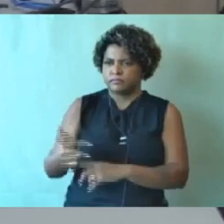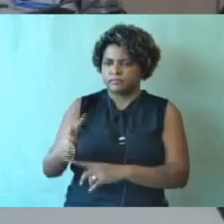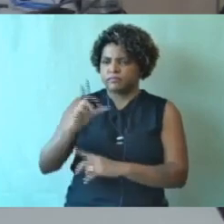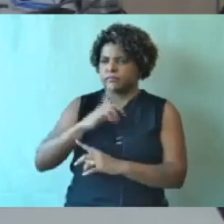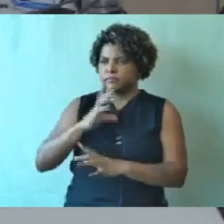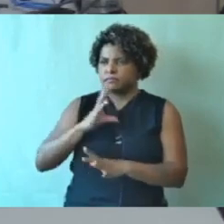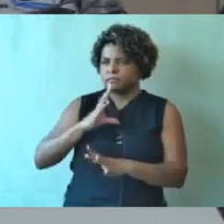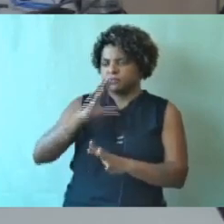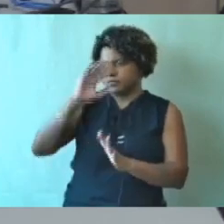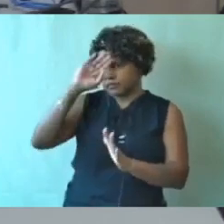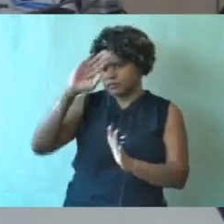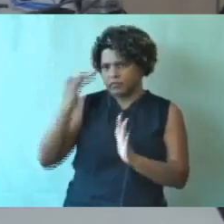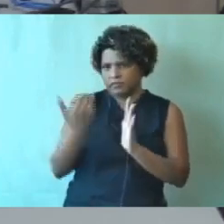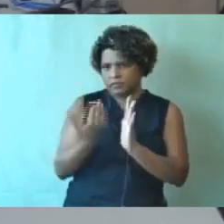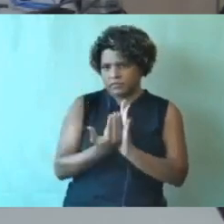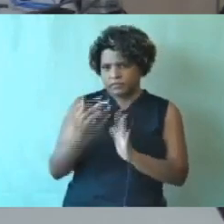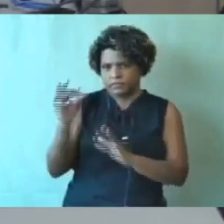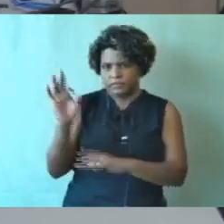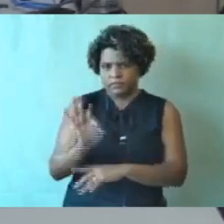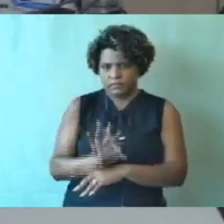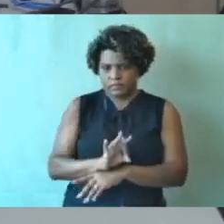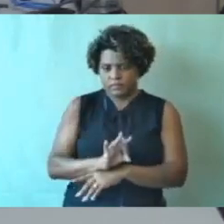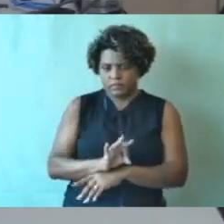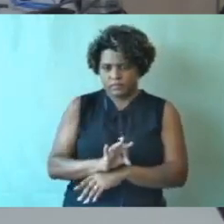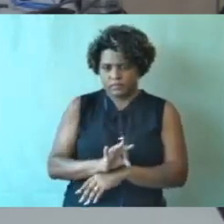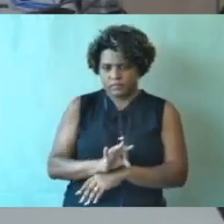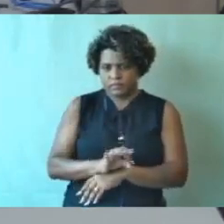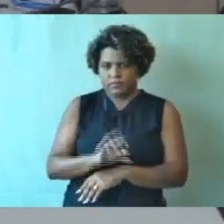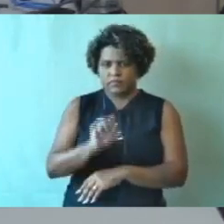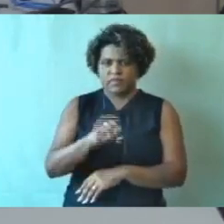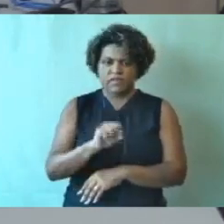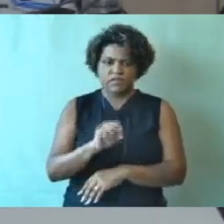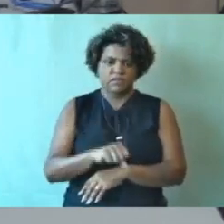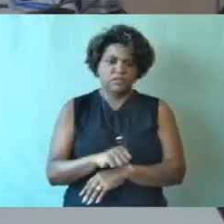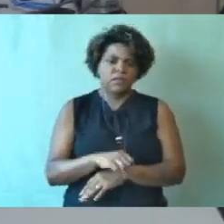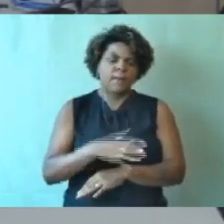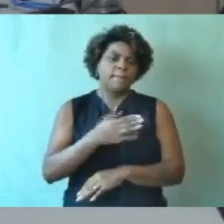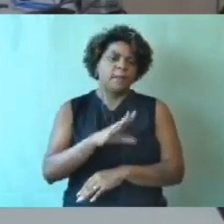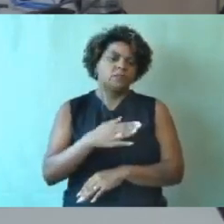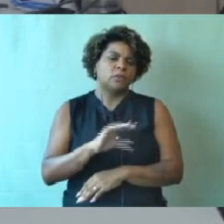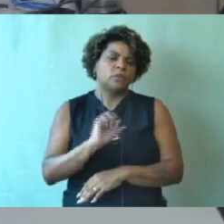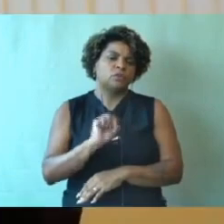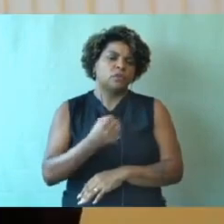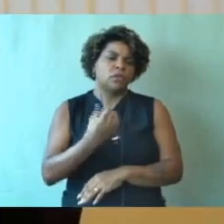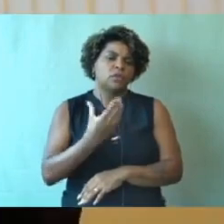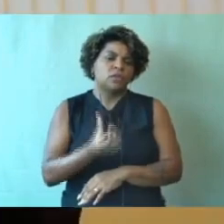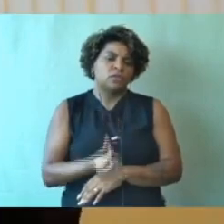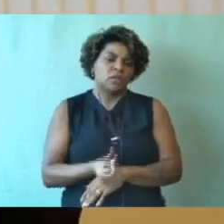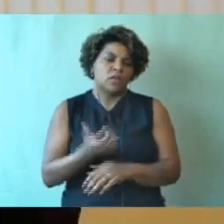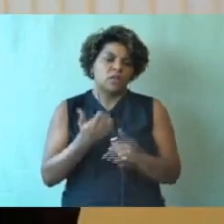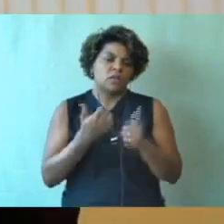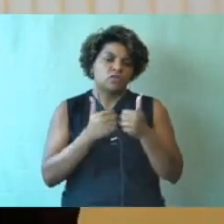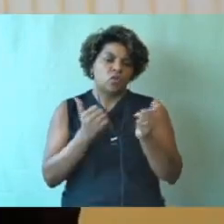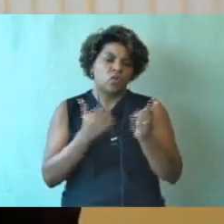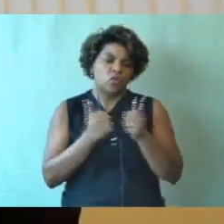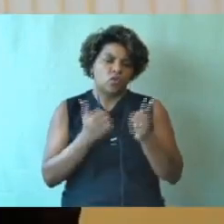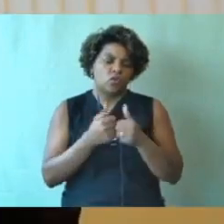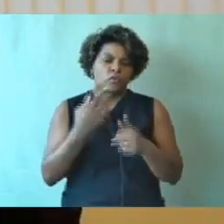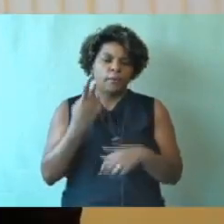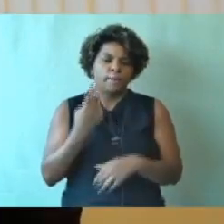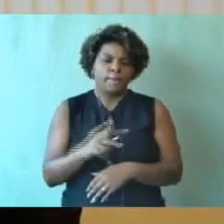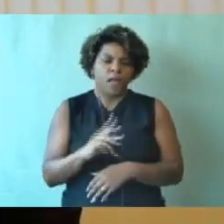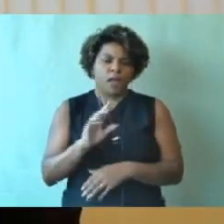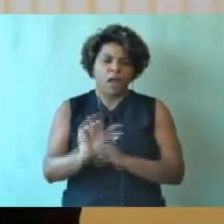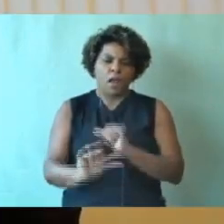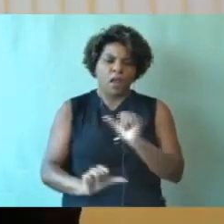renovar. 62 no meu caso, 62, 64, total vai dar 86 carros para poder renovar a frota da ECM. Então